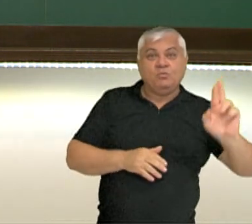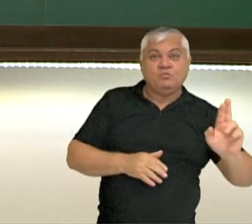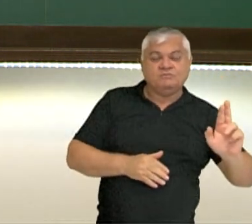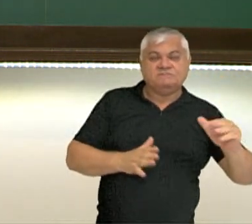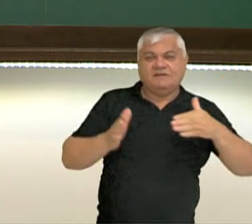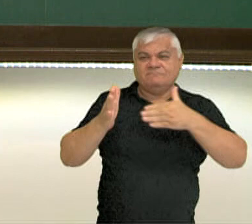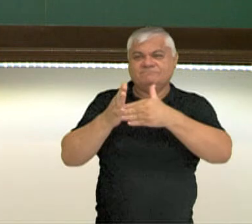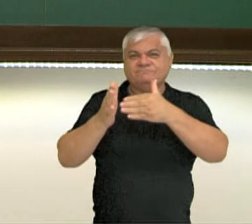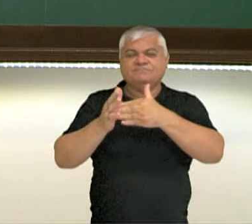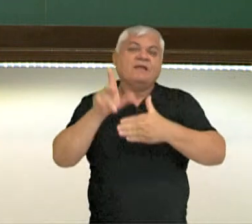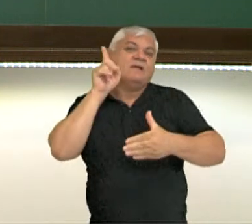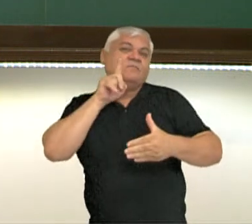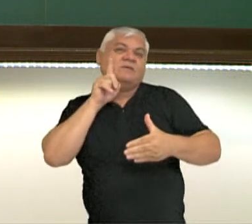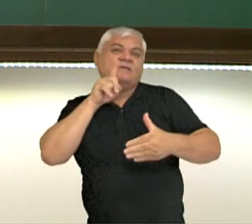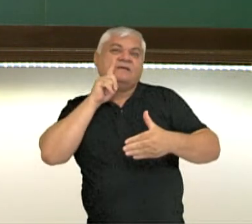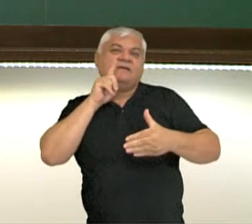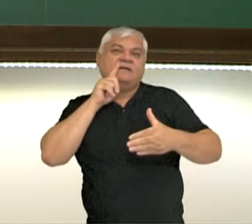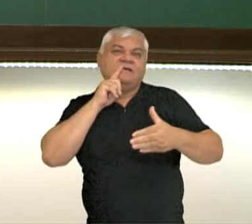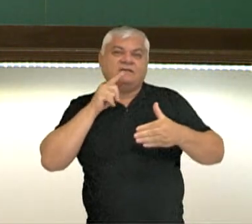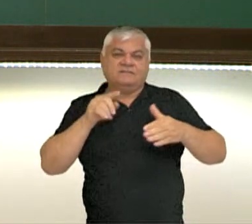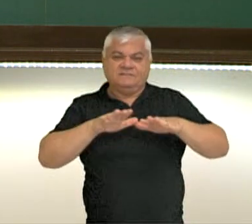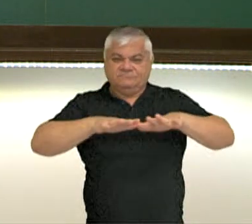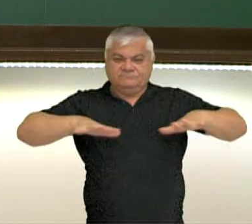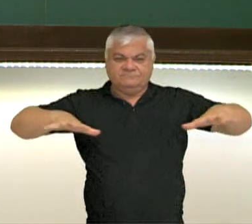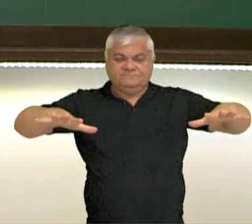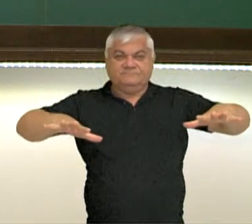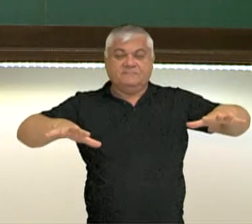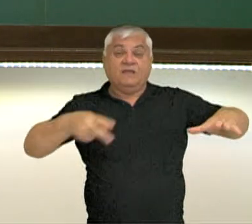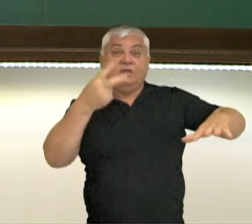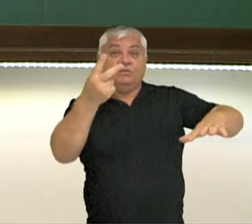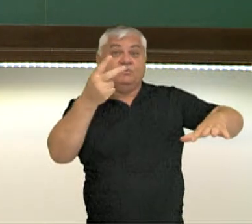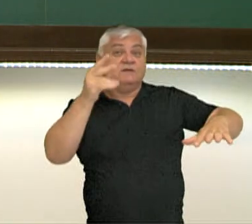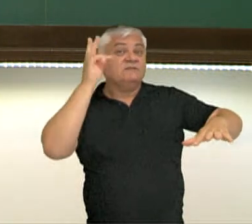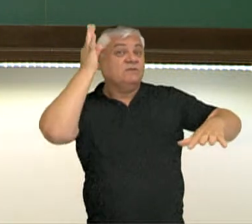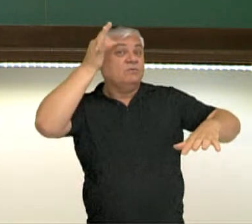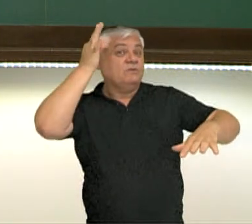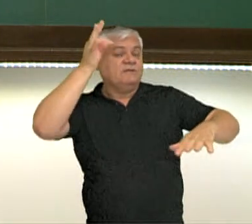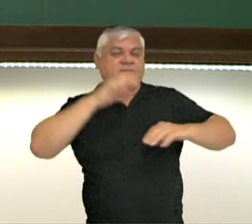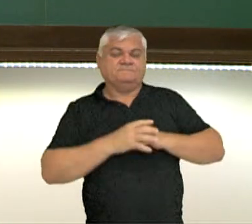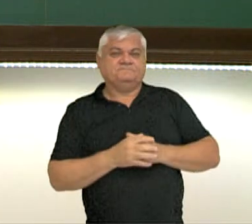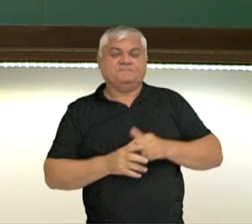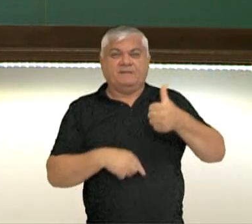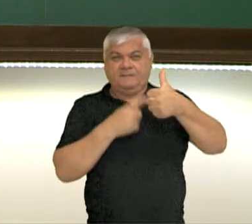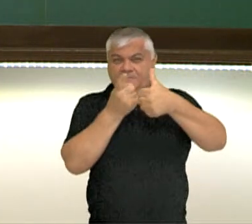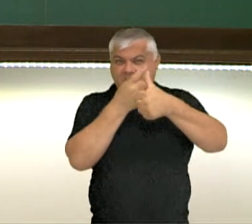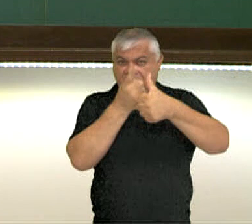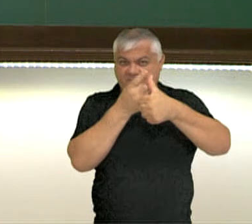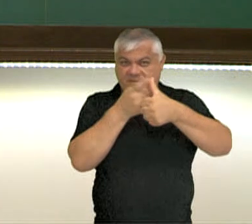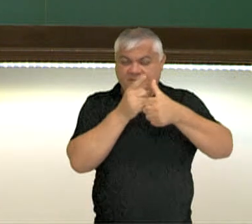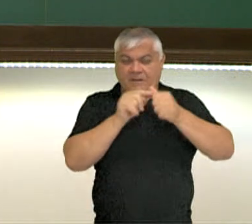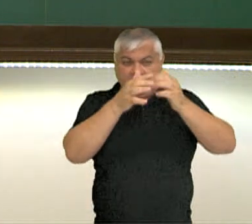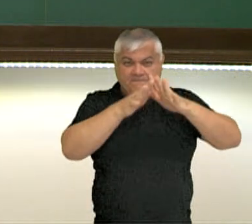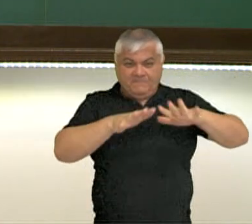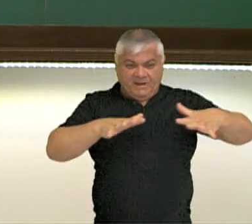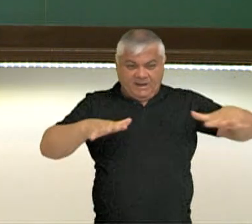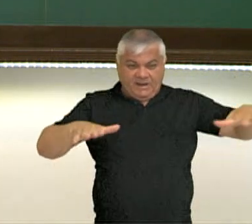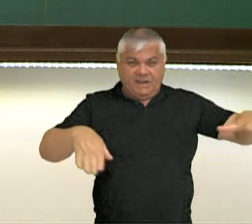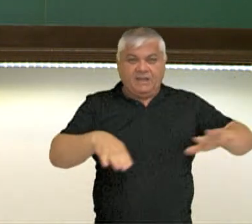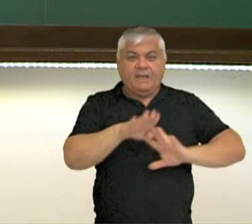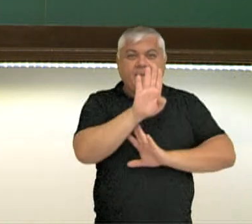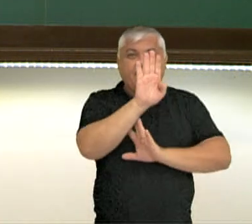fronteira norte-americana. Duas teorias sobre o Estreito de Bering. A primeira, que o mar de Bering, em determinado